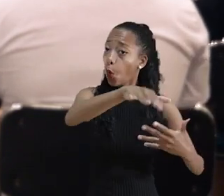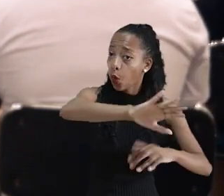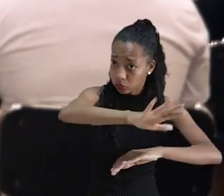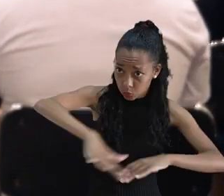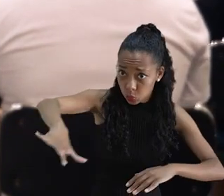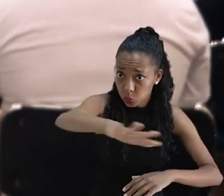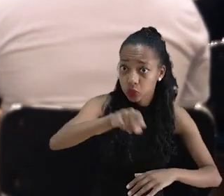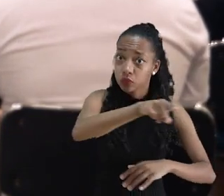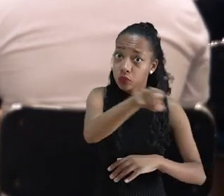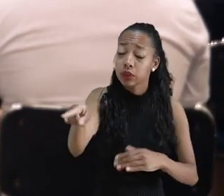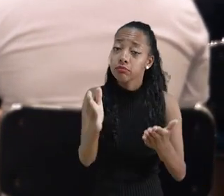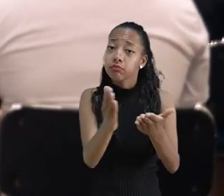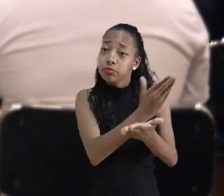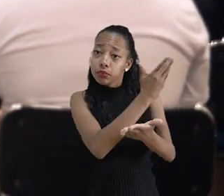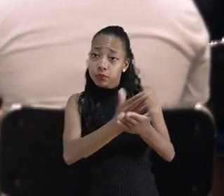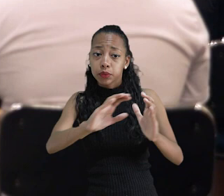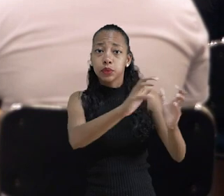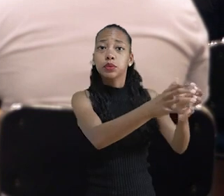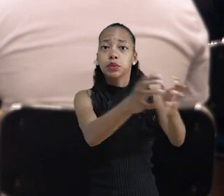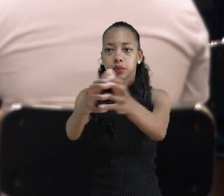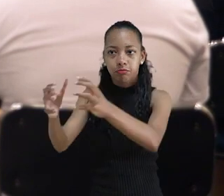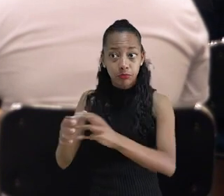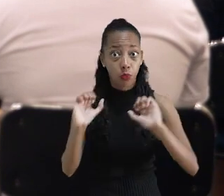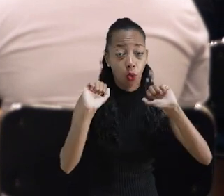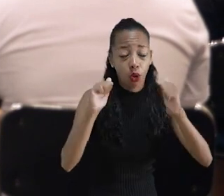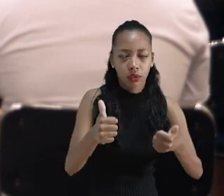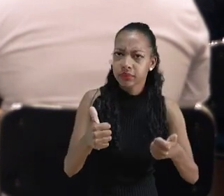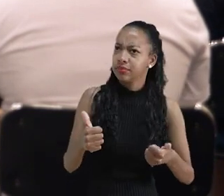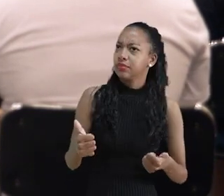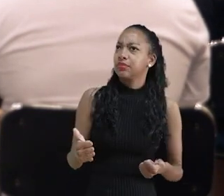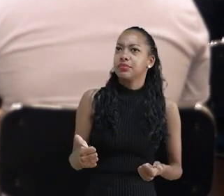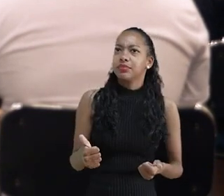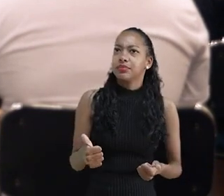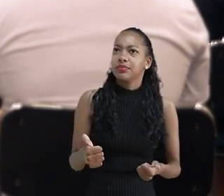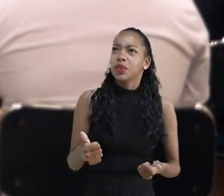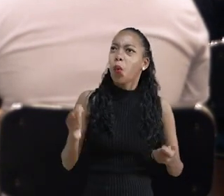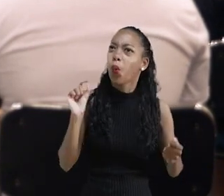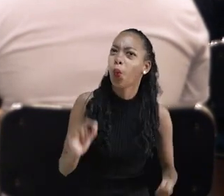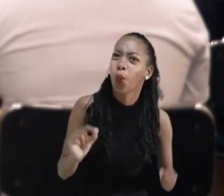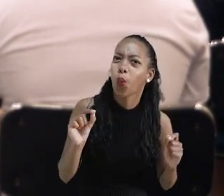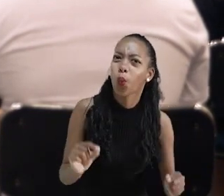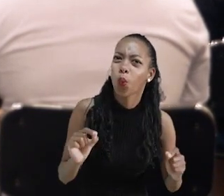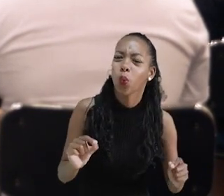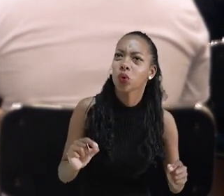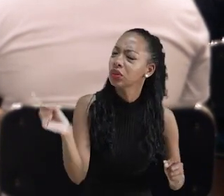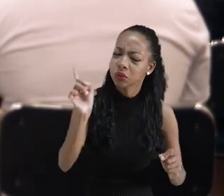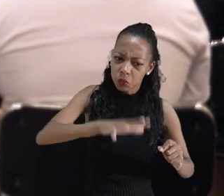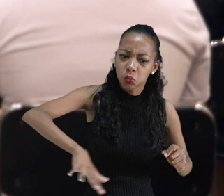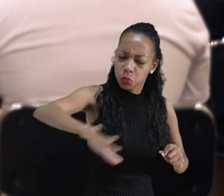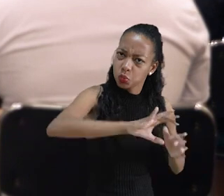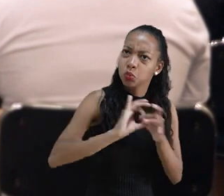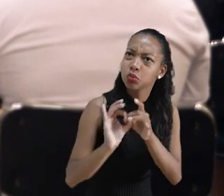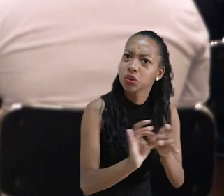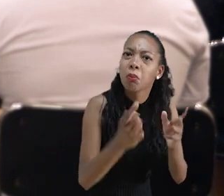surpreendido né E aí é isso tivemos que fazer ali na hora aquela adequação porque eles não entendem eh tipo né